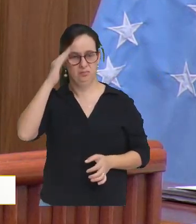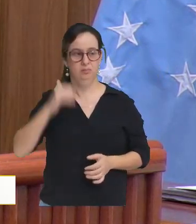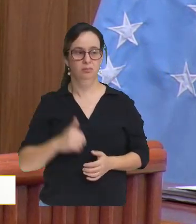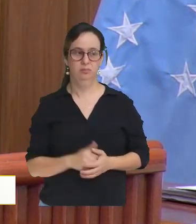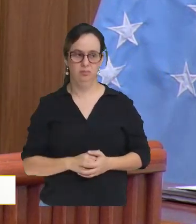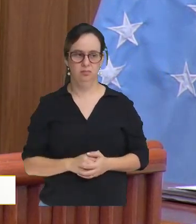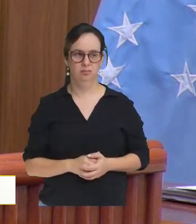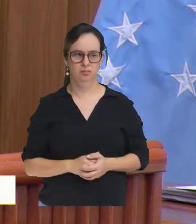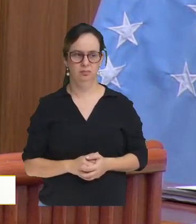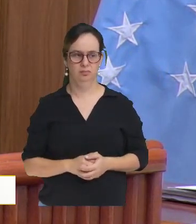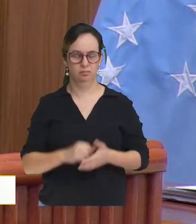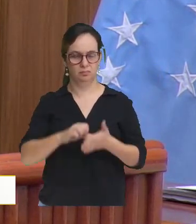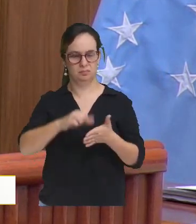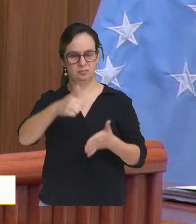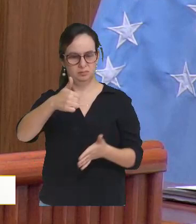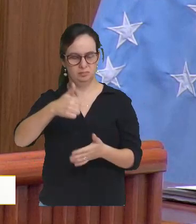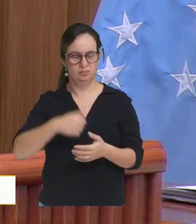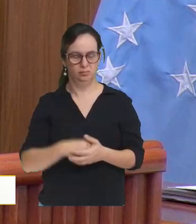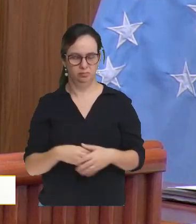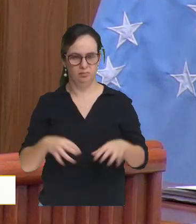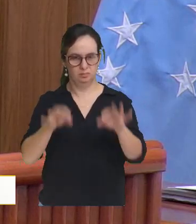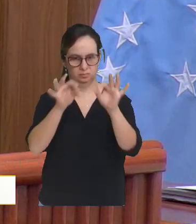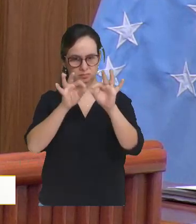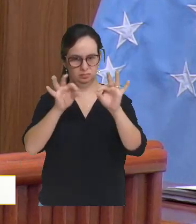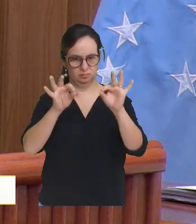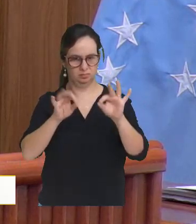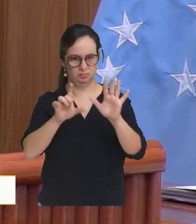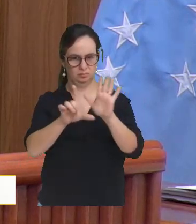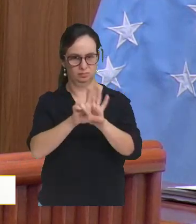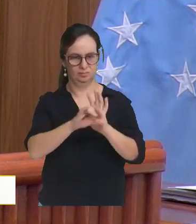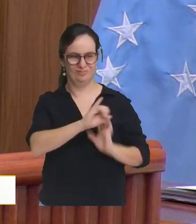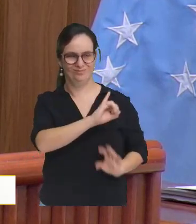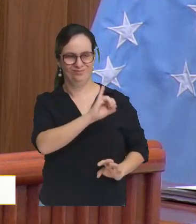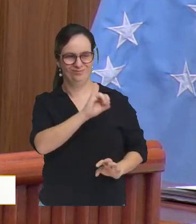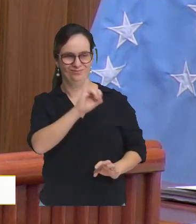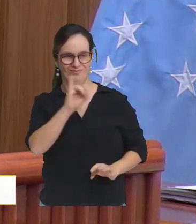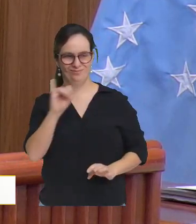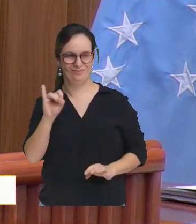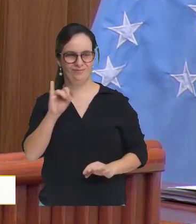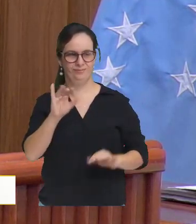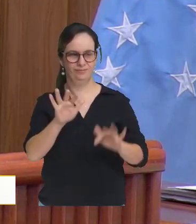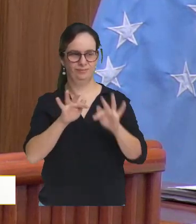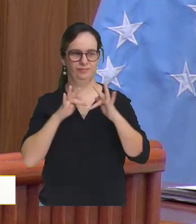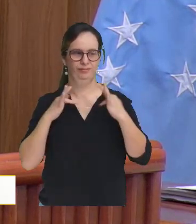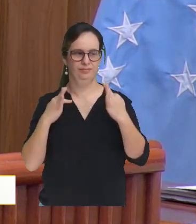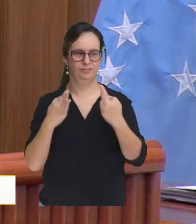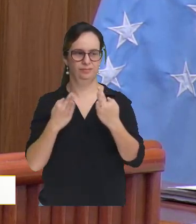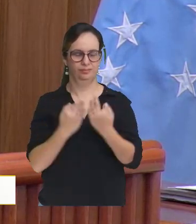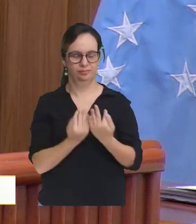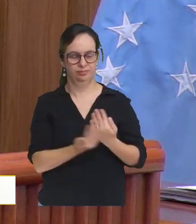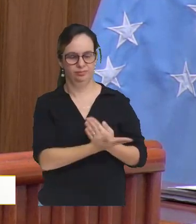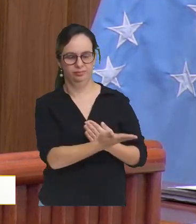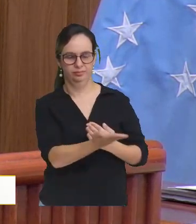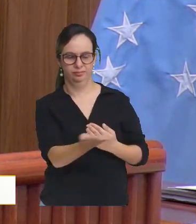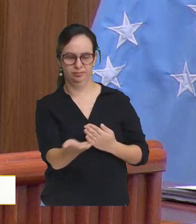desse projeto de lei. Cumprimento os familiares que aqui se fazem